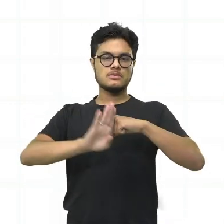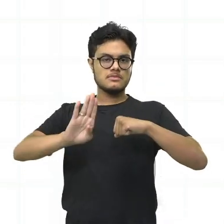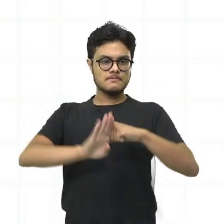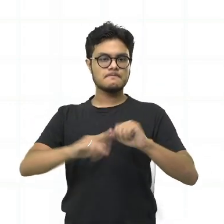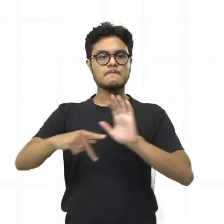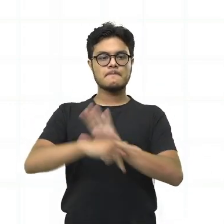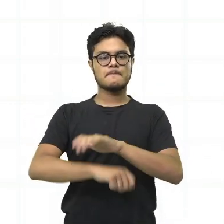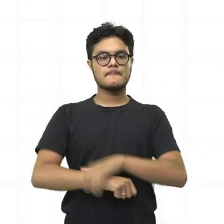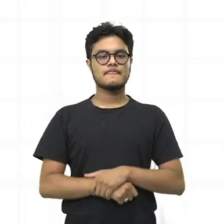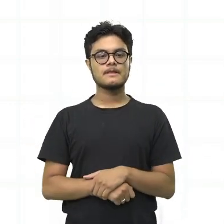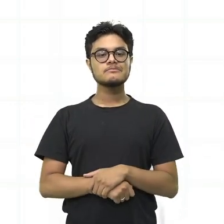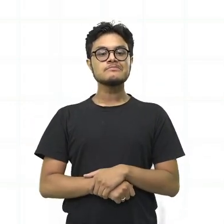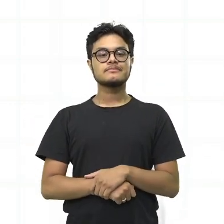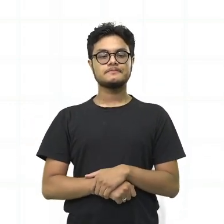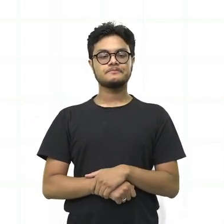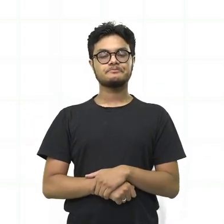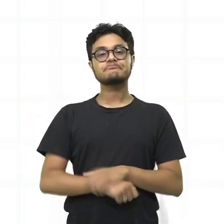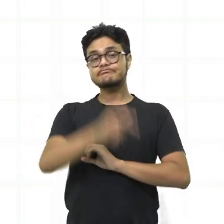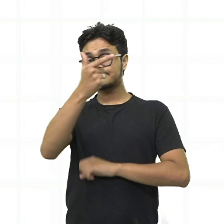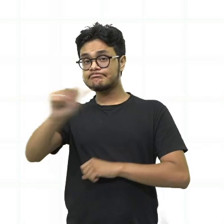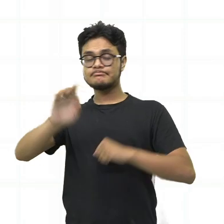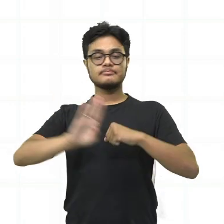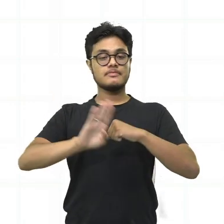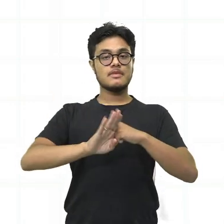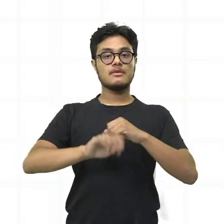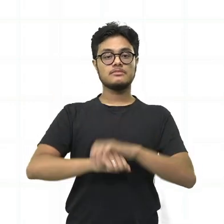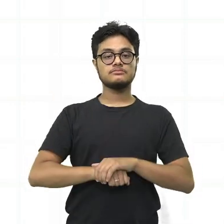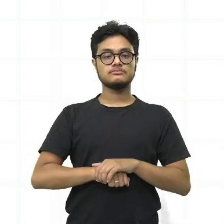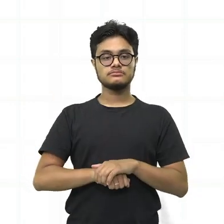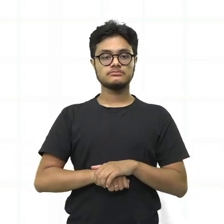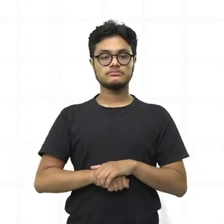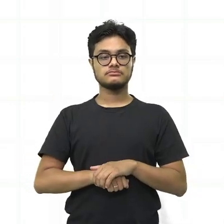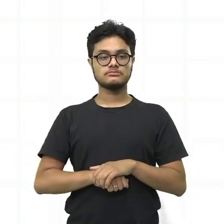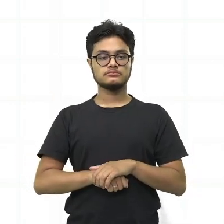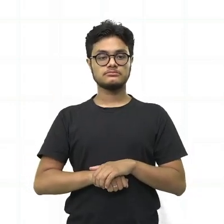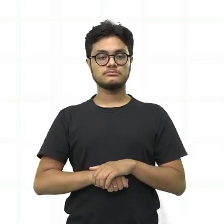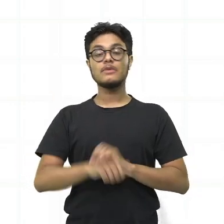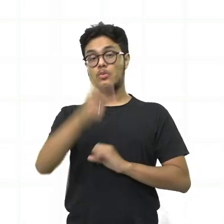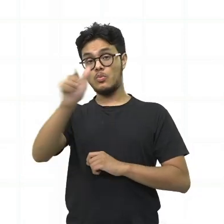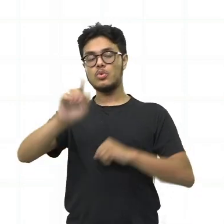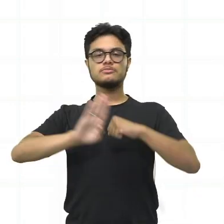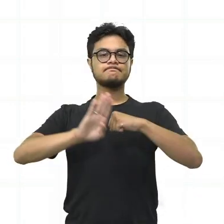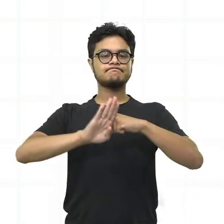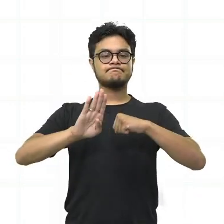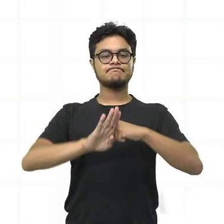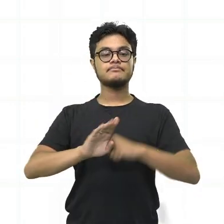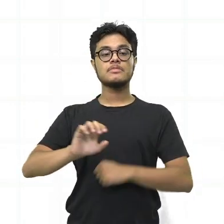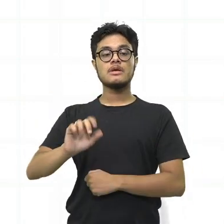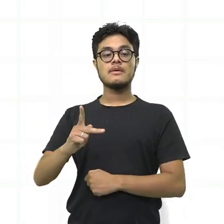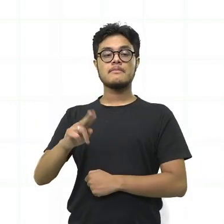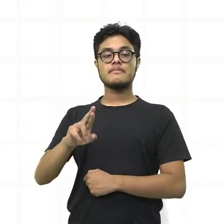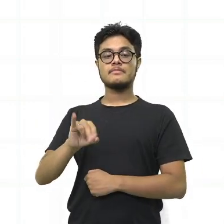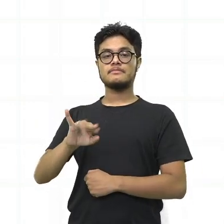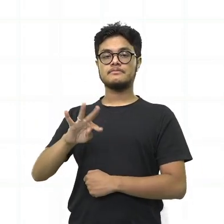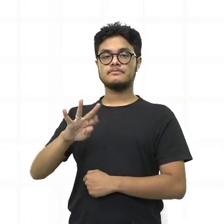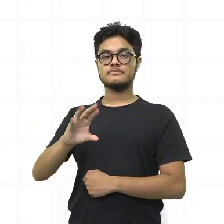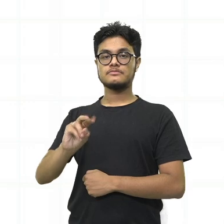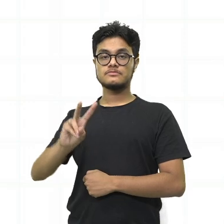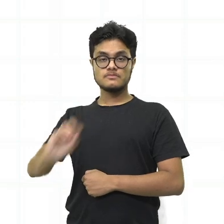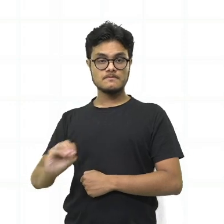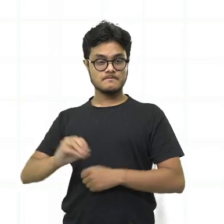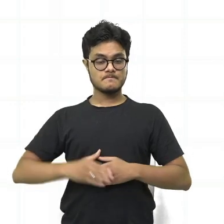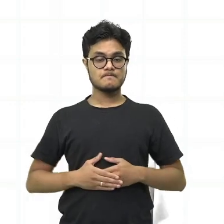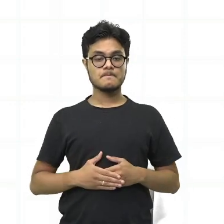substantivo composto, ok? Ou, desculpa, substantivo abstrato, certo? E aí nós